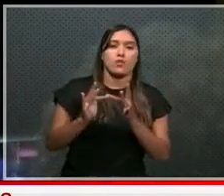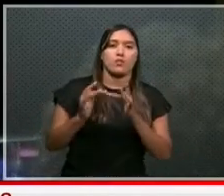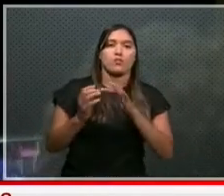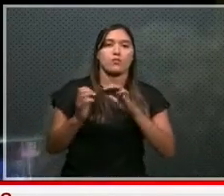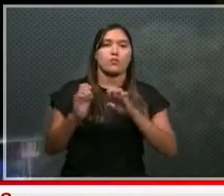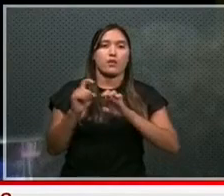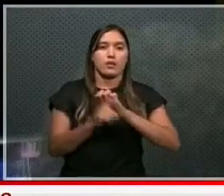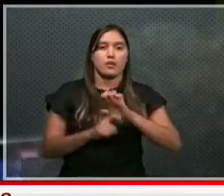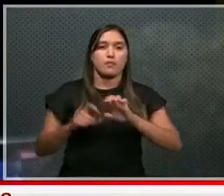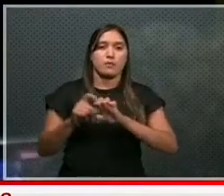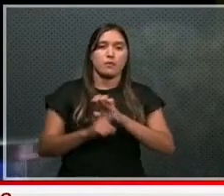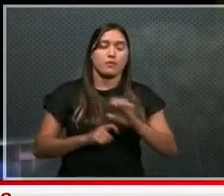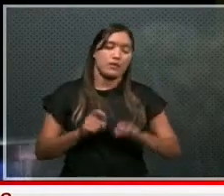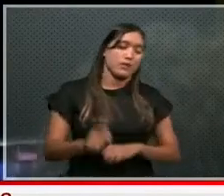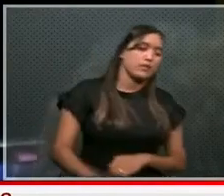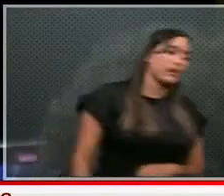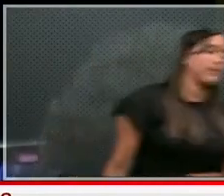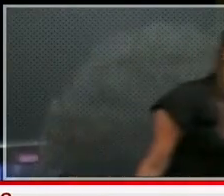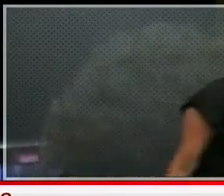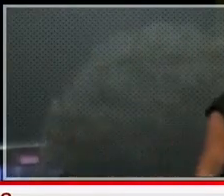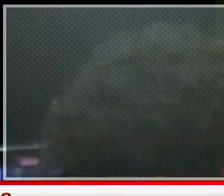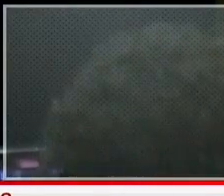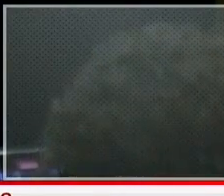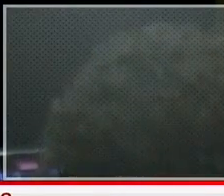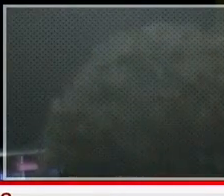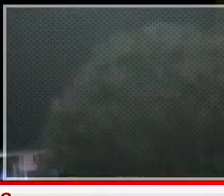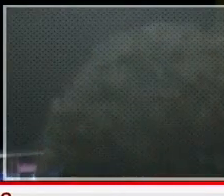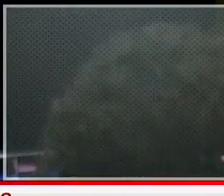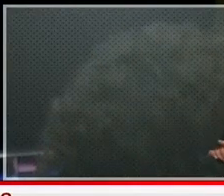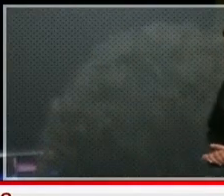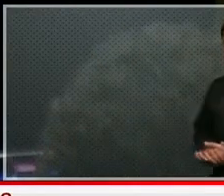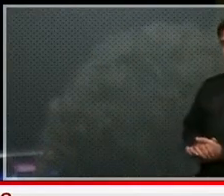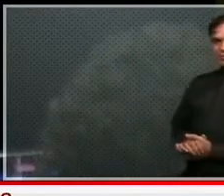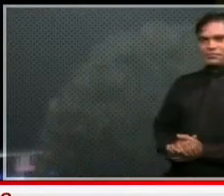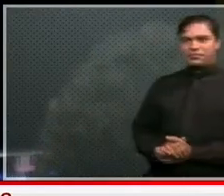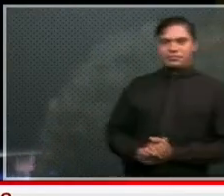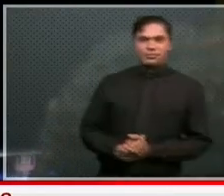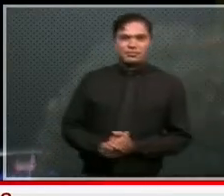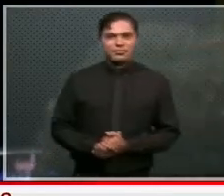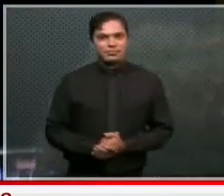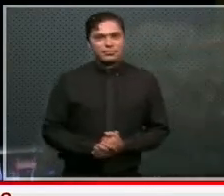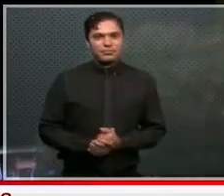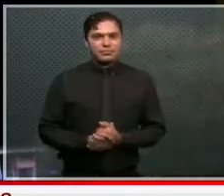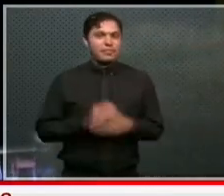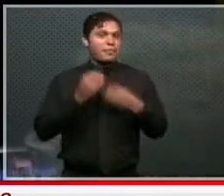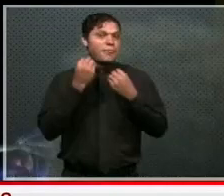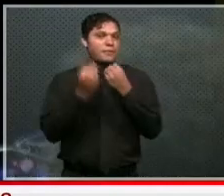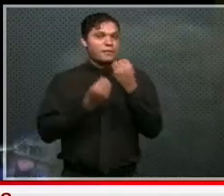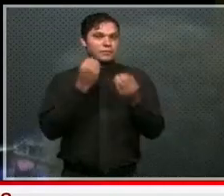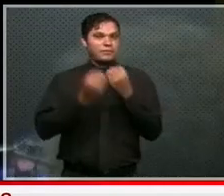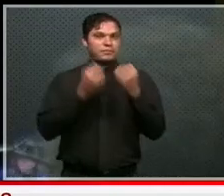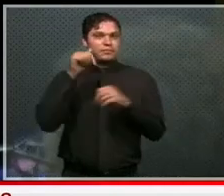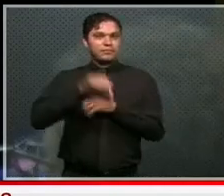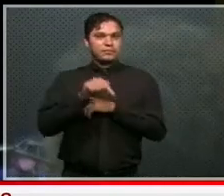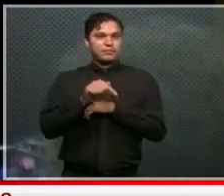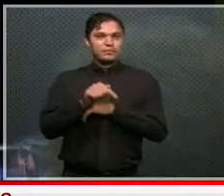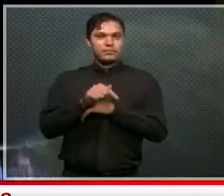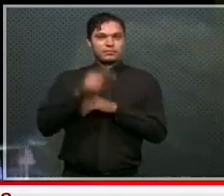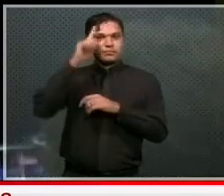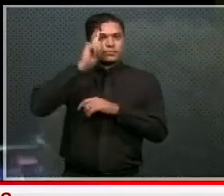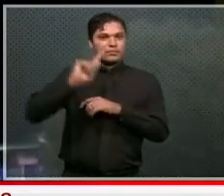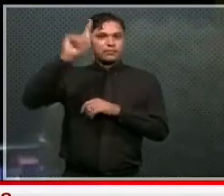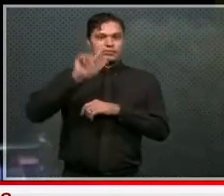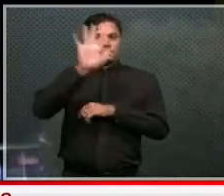afinal de contas a Embrapa ela faz parte da minha vida Como o chefe geral